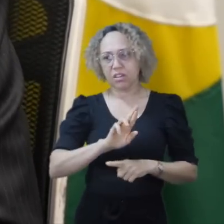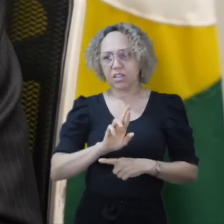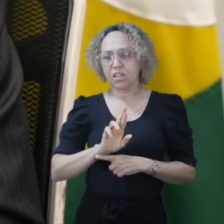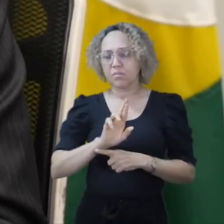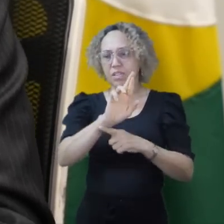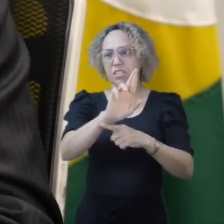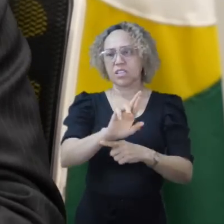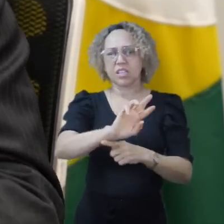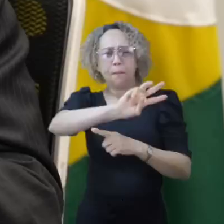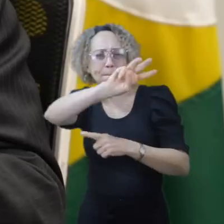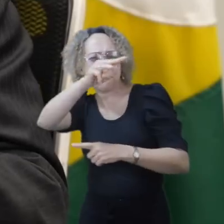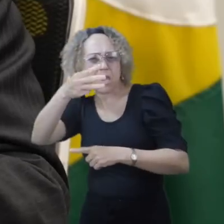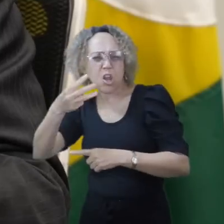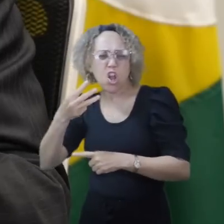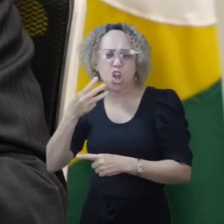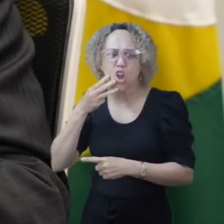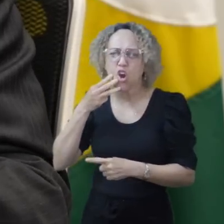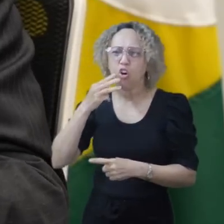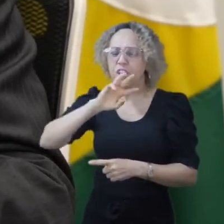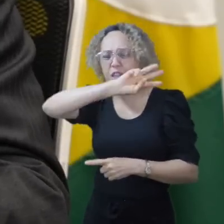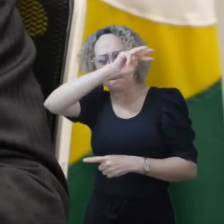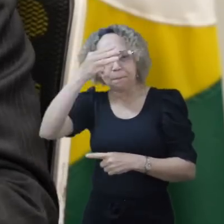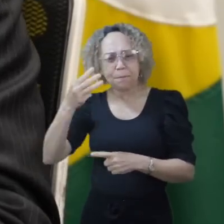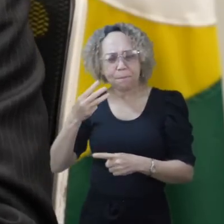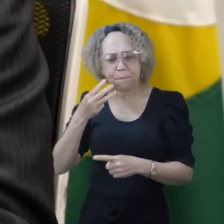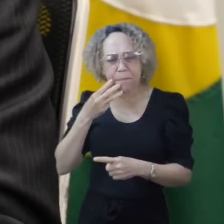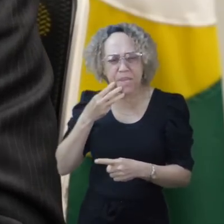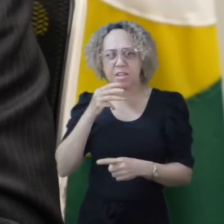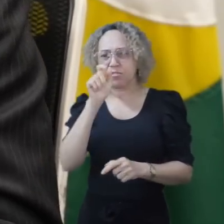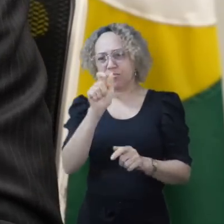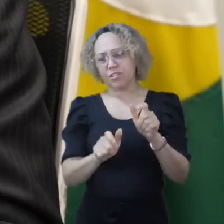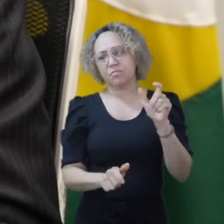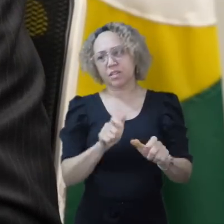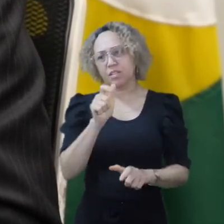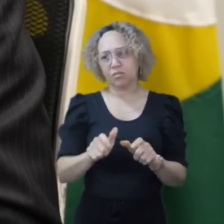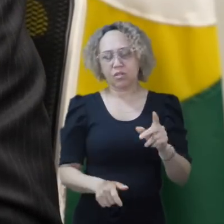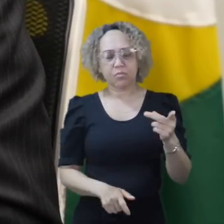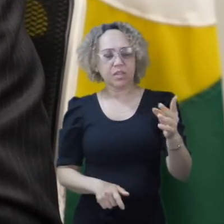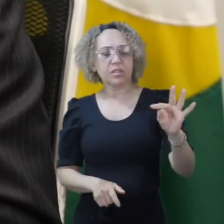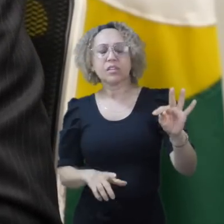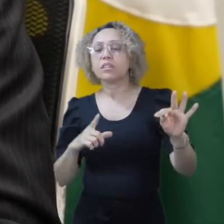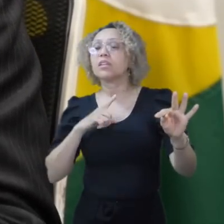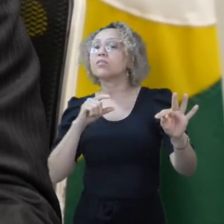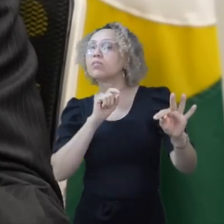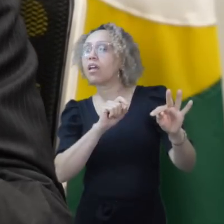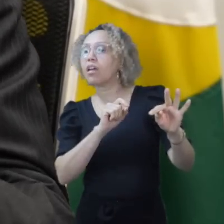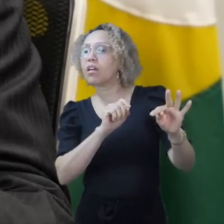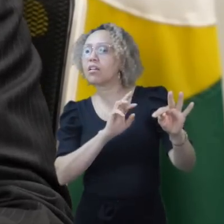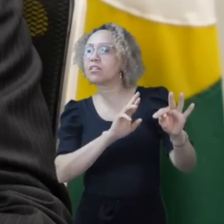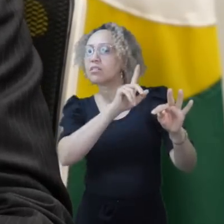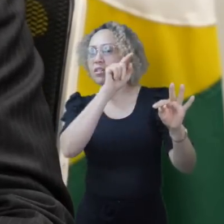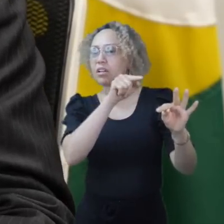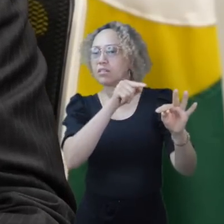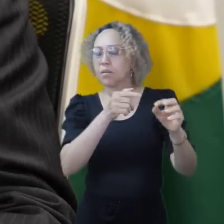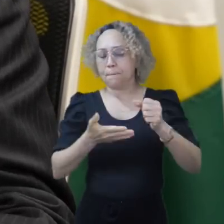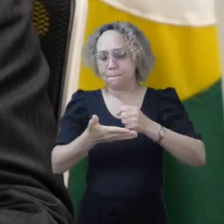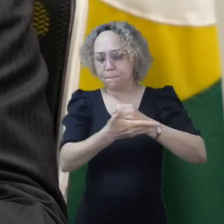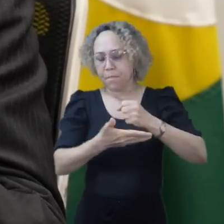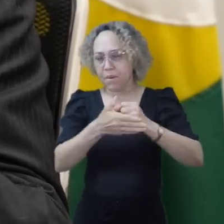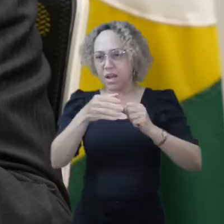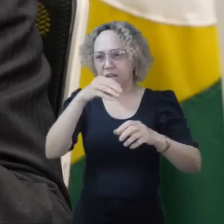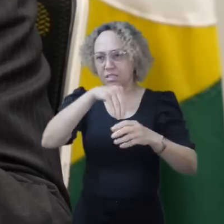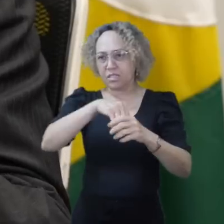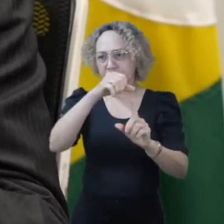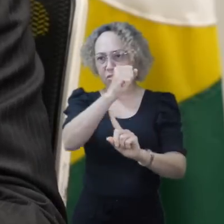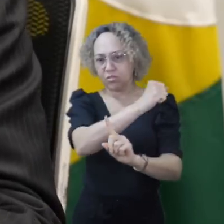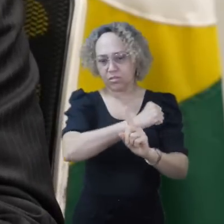milhões, porque o PT ele tem 2 coisas que nenhum outro partido tem: base social,